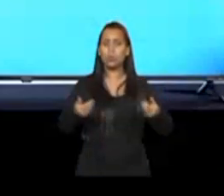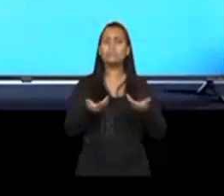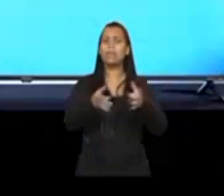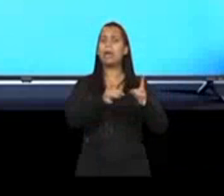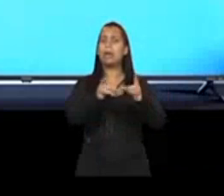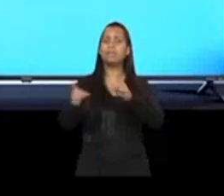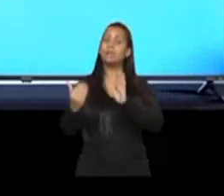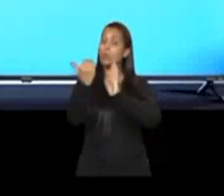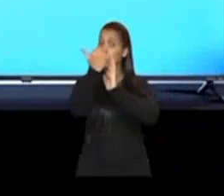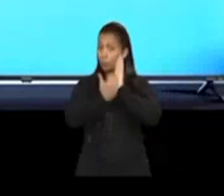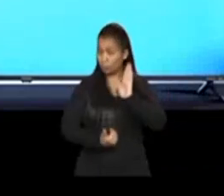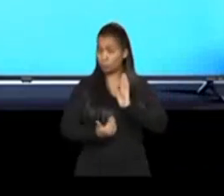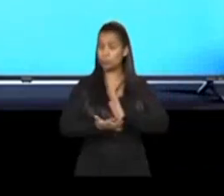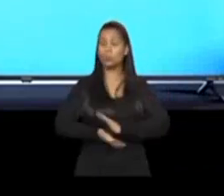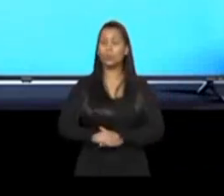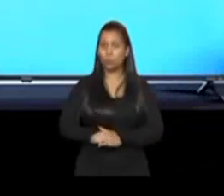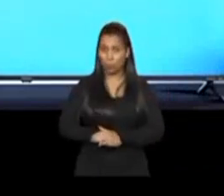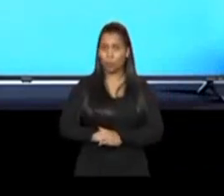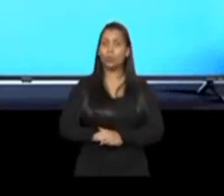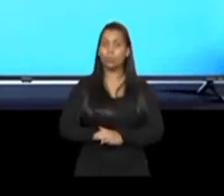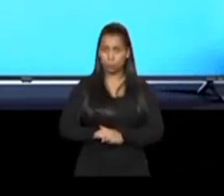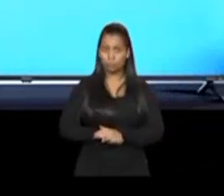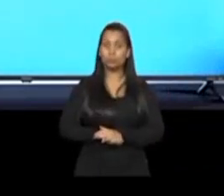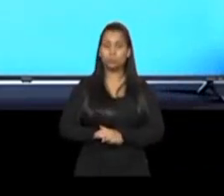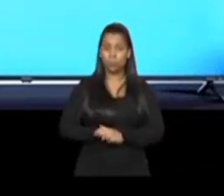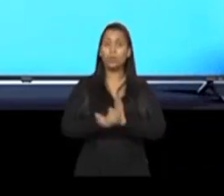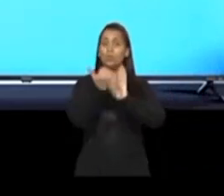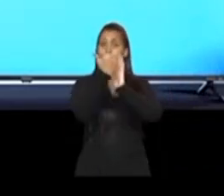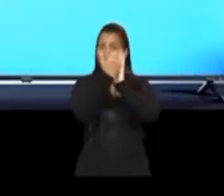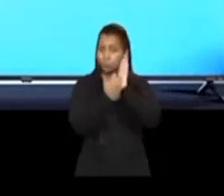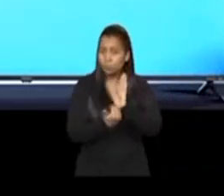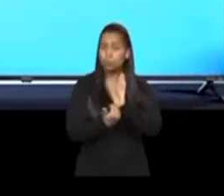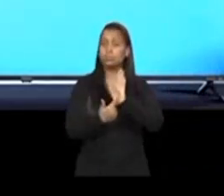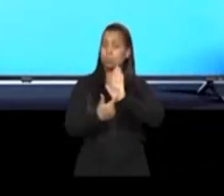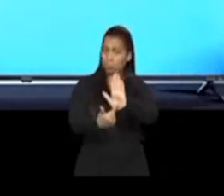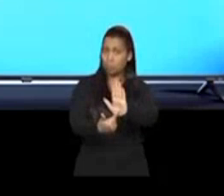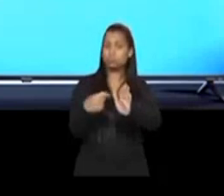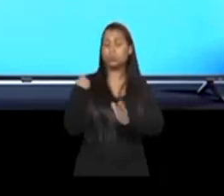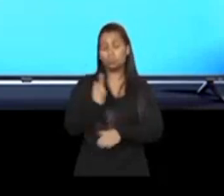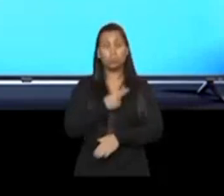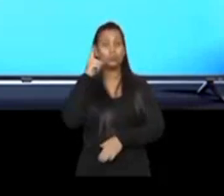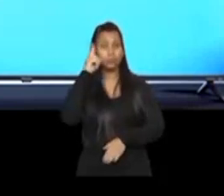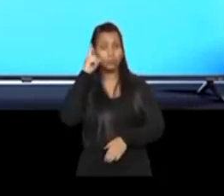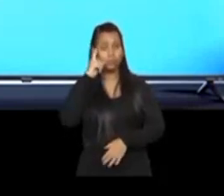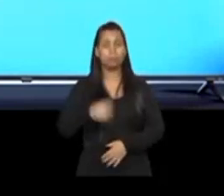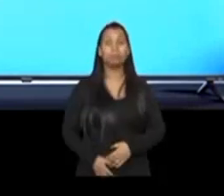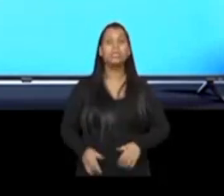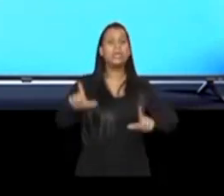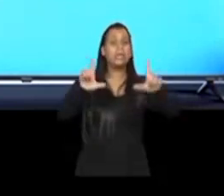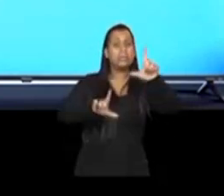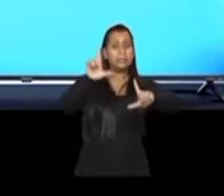Isso é muito comum no nosso dia a dia. A porcentagem aparece no nosso cotidiano. Neste caso, a televisão custa